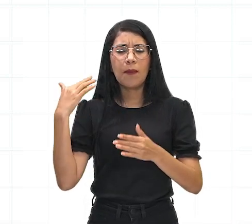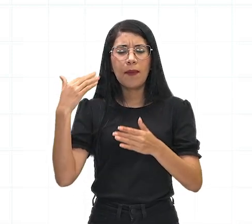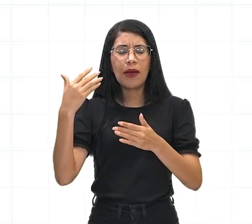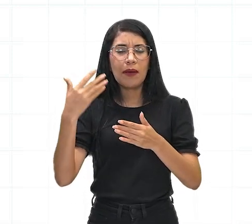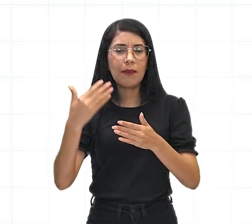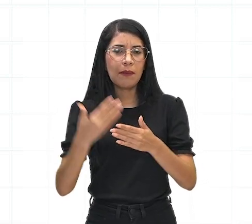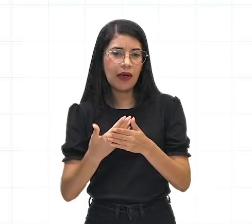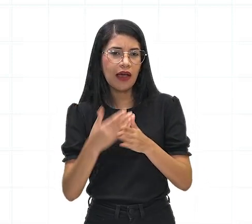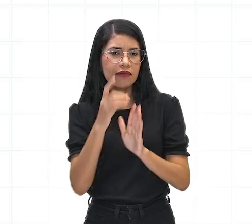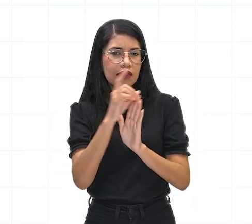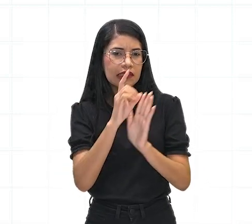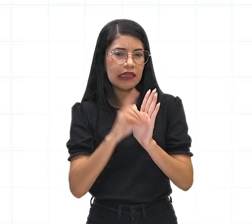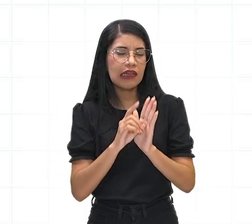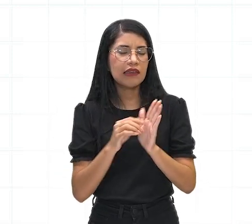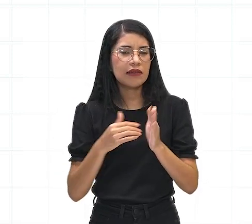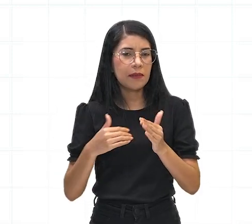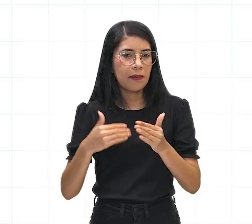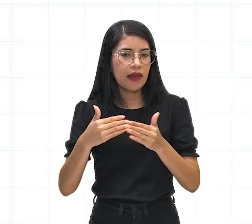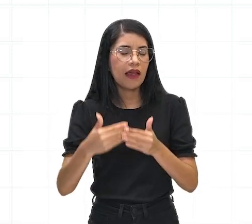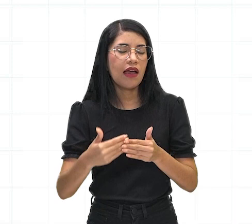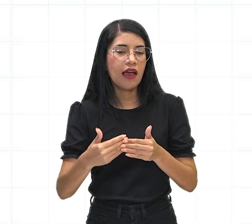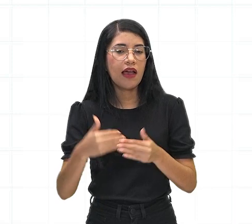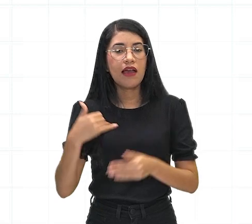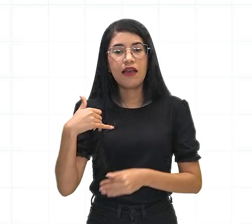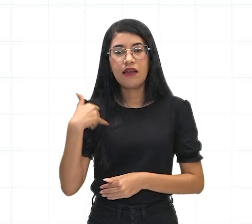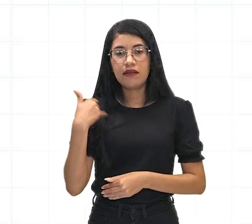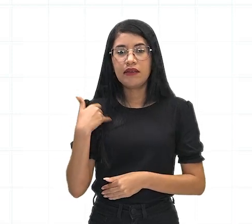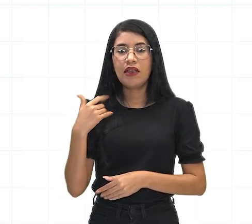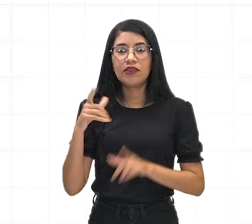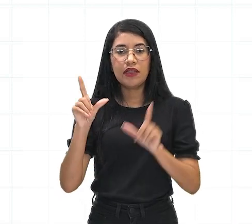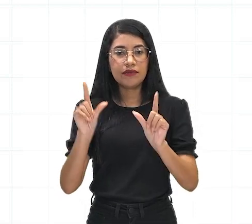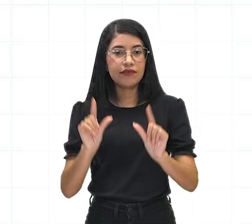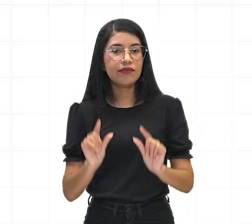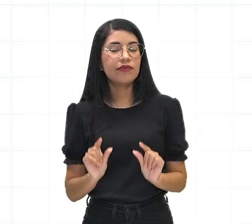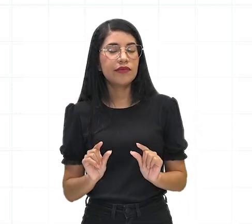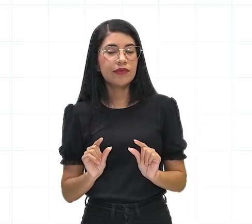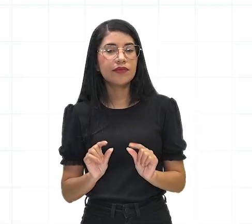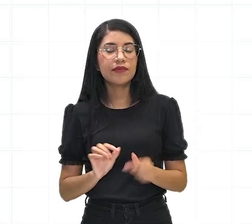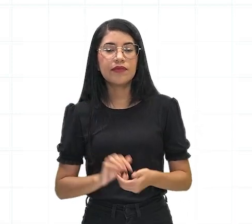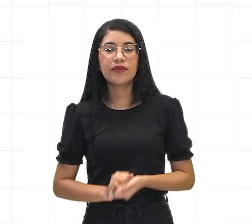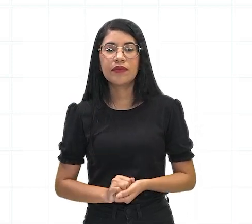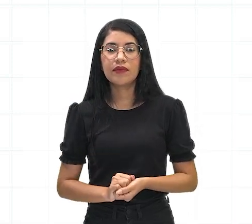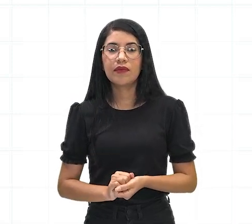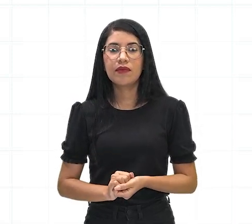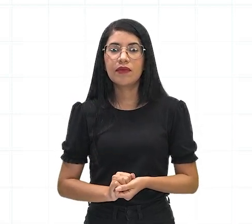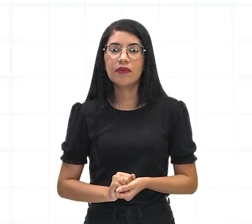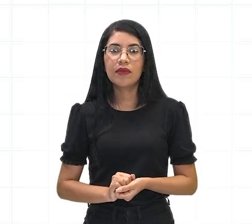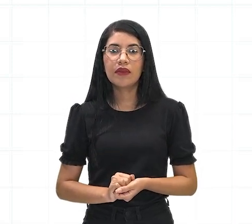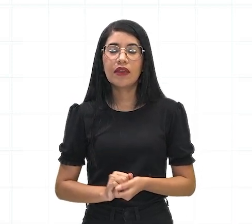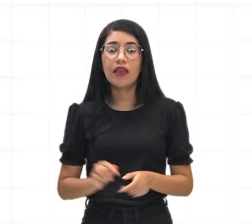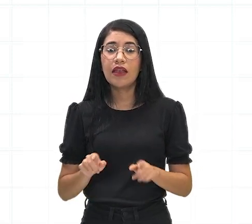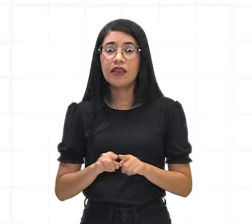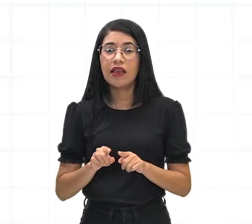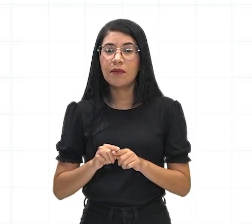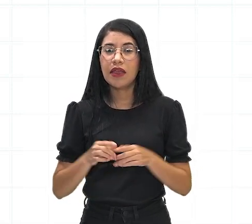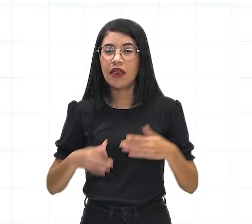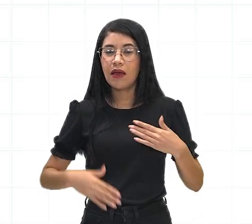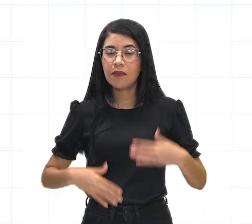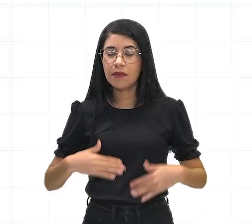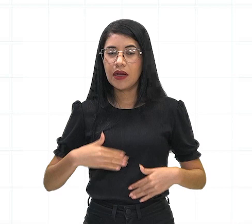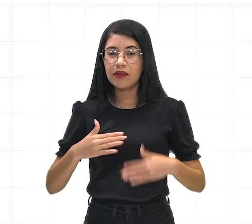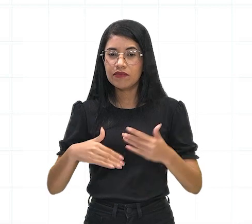últimos anos, nas últimas décadas, essa idade tem sido ali cada vez menor. Já é considerada ali